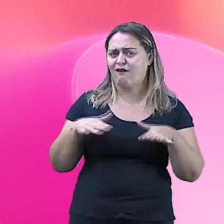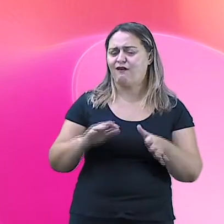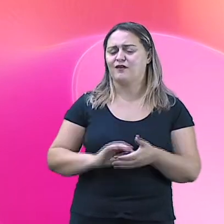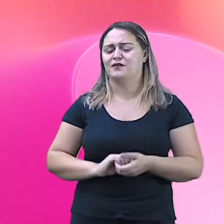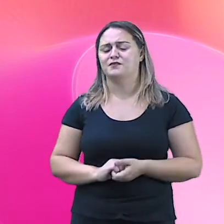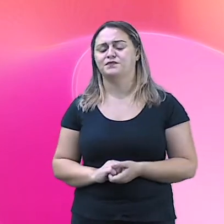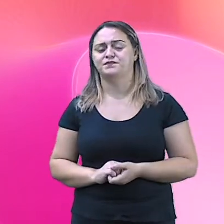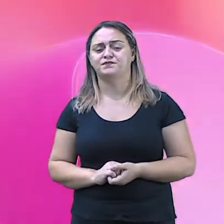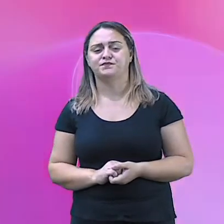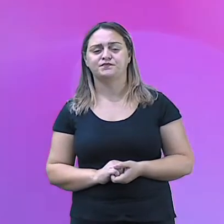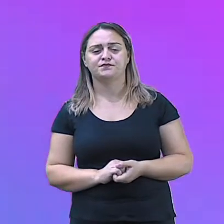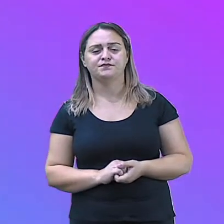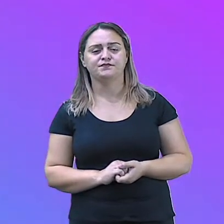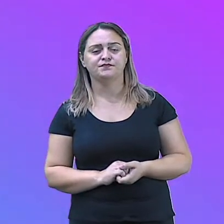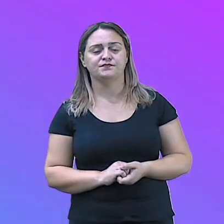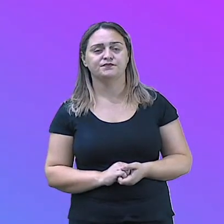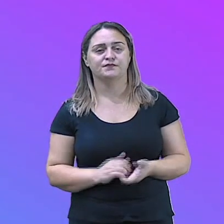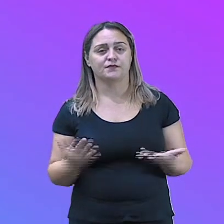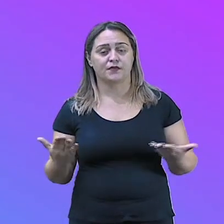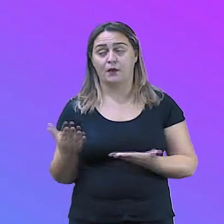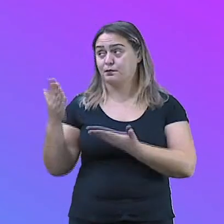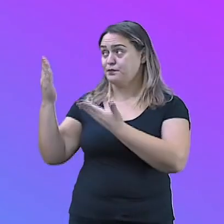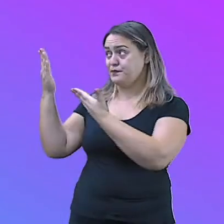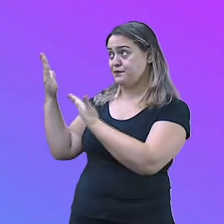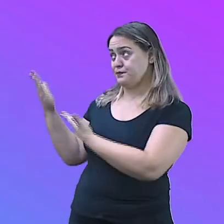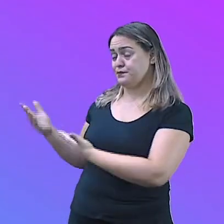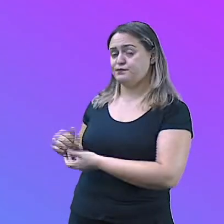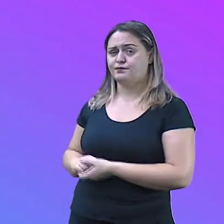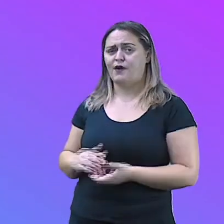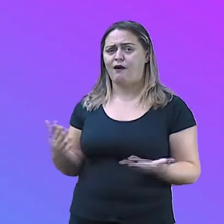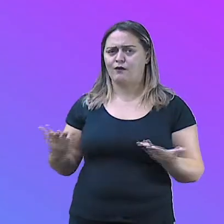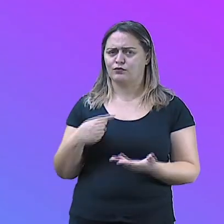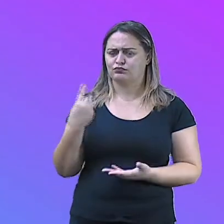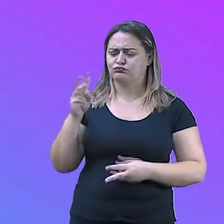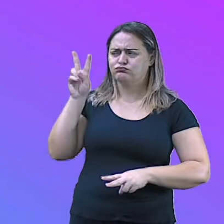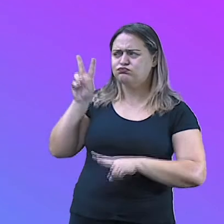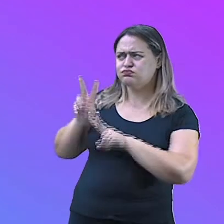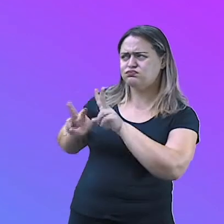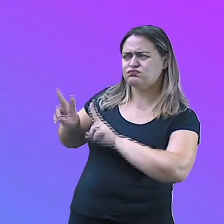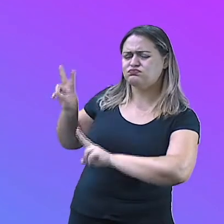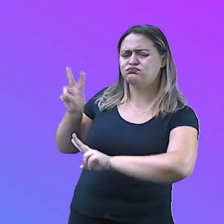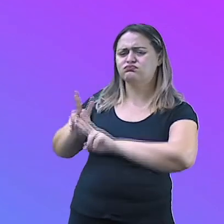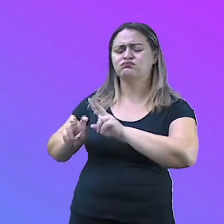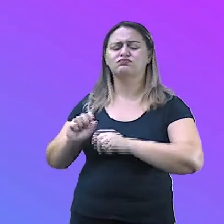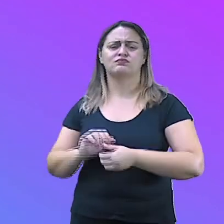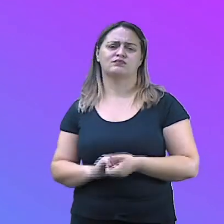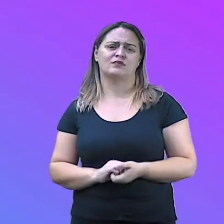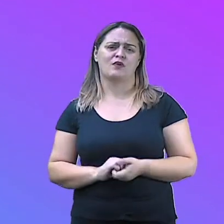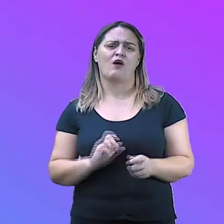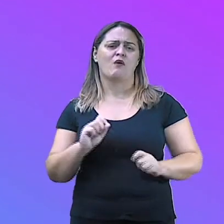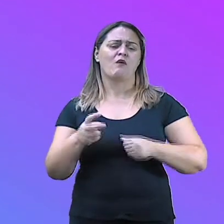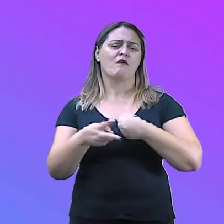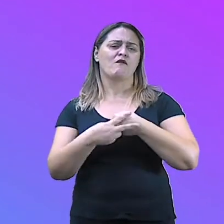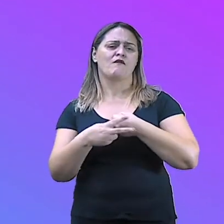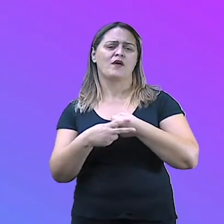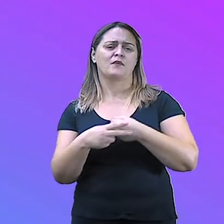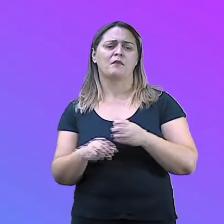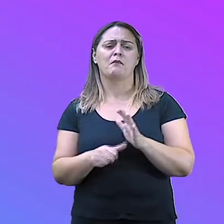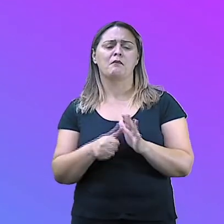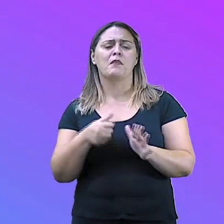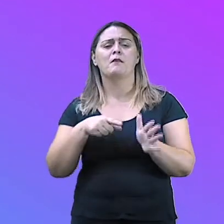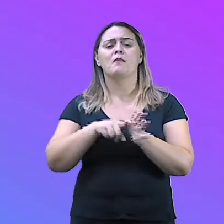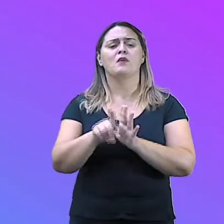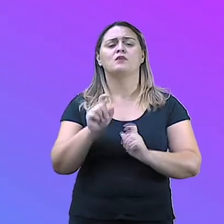slide. Sim, faremos uma análise aqui agora sobre o verbo. Primeira pergunta que se faz é: o verbo é